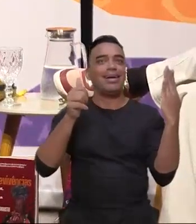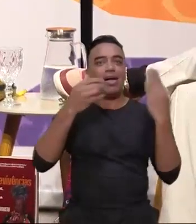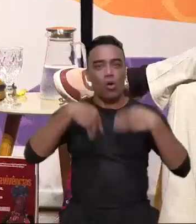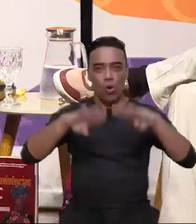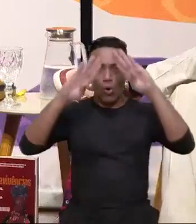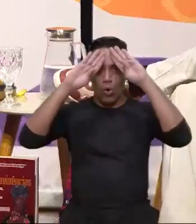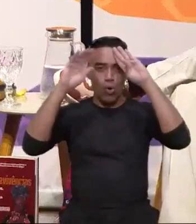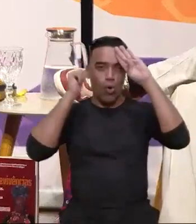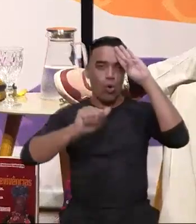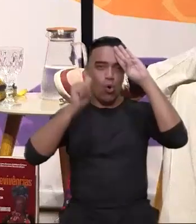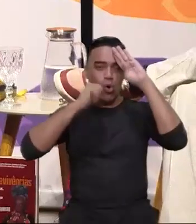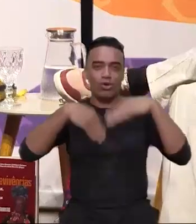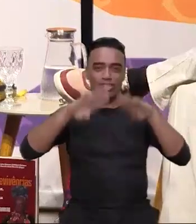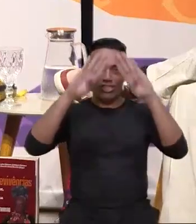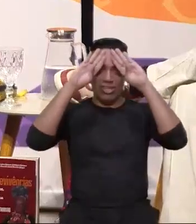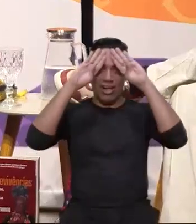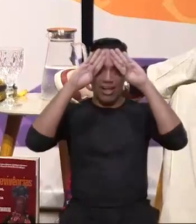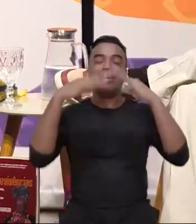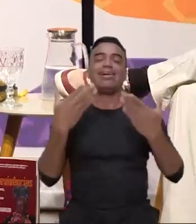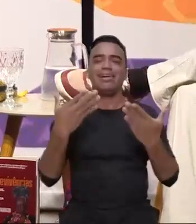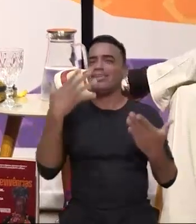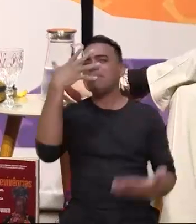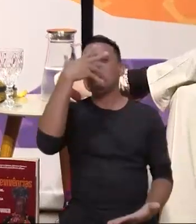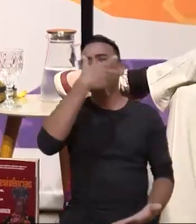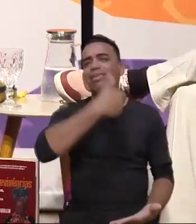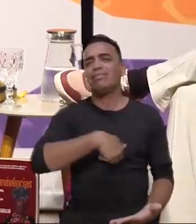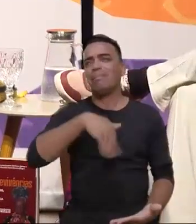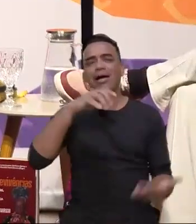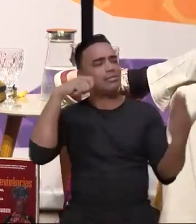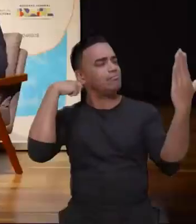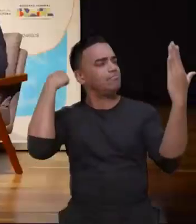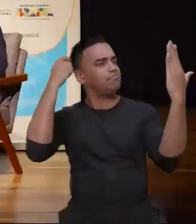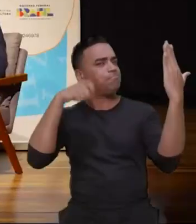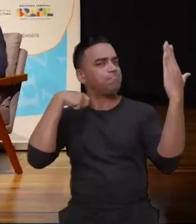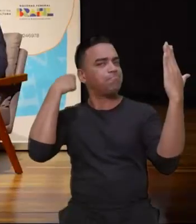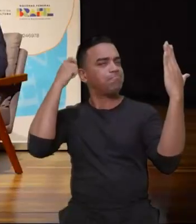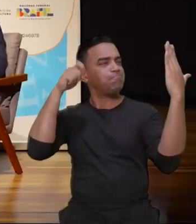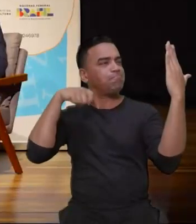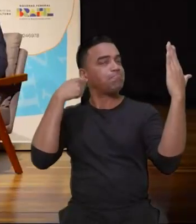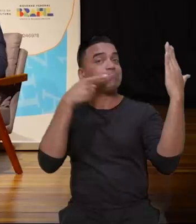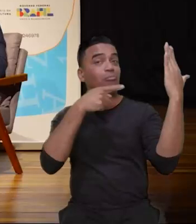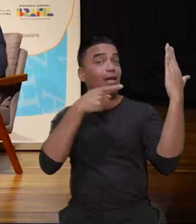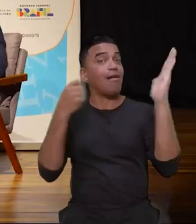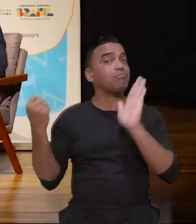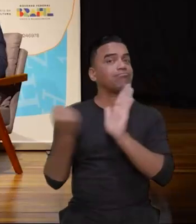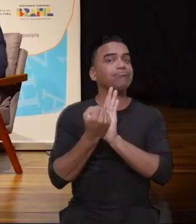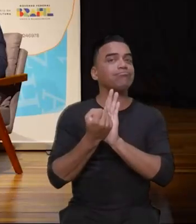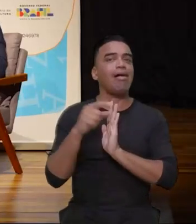uma orixá, né, feminina, que é muito bonita. Ela